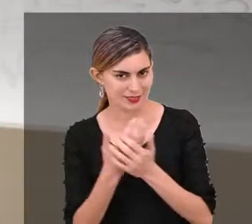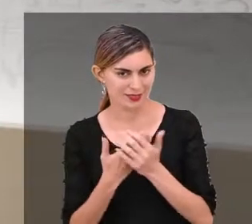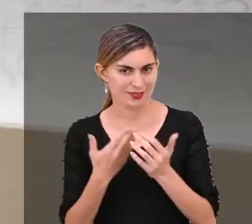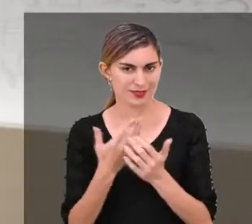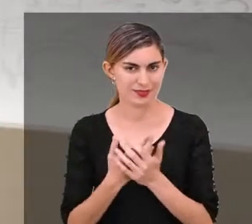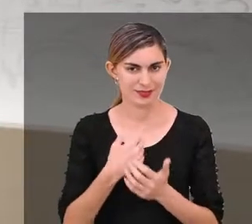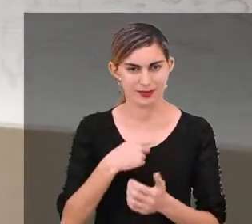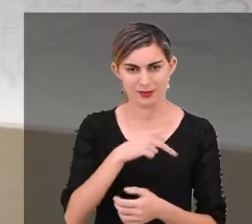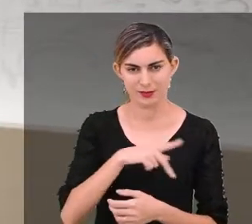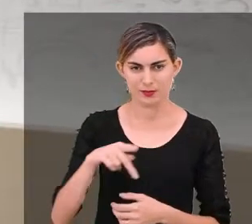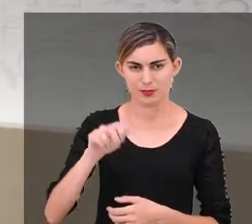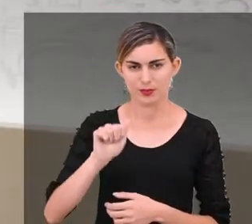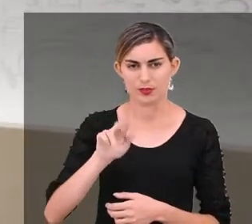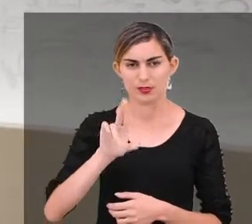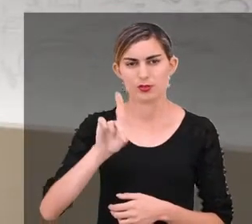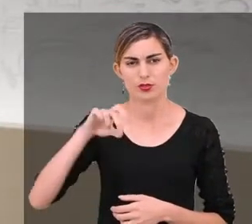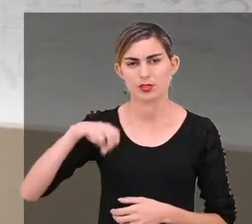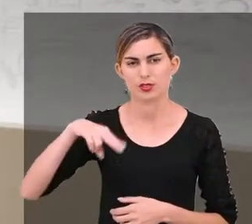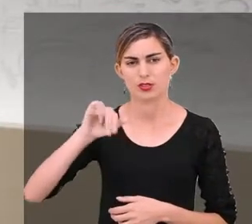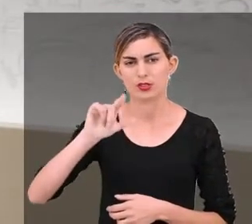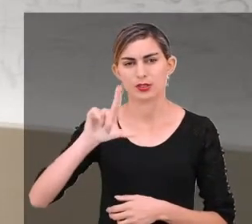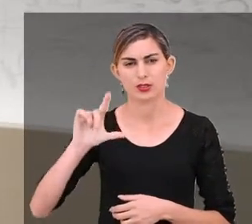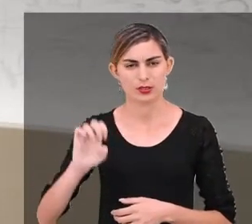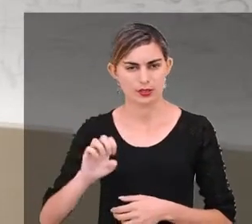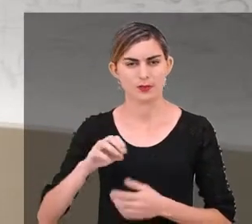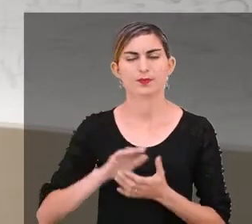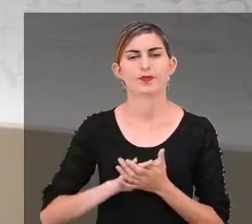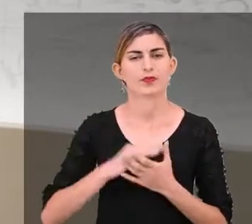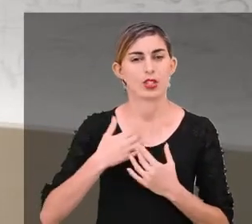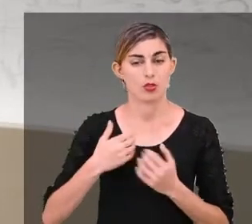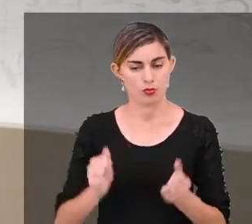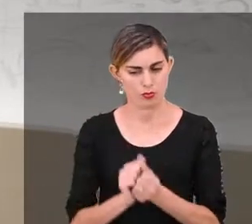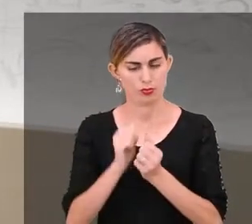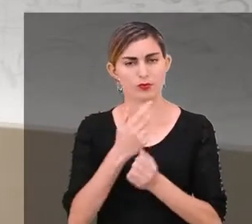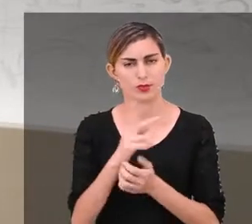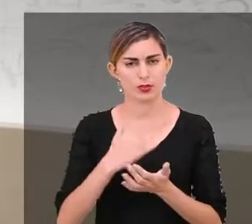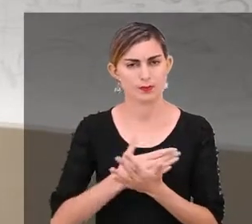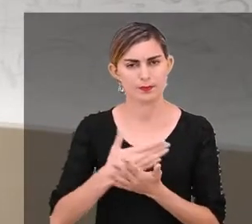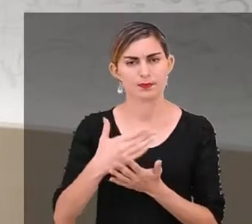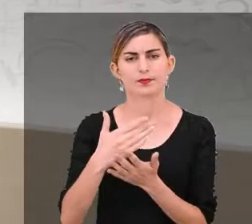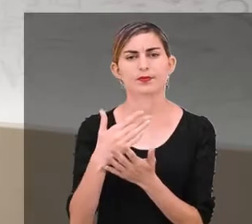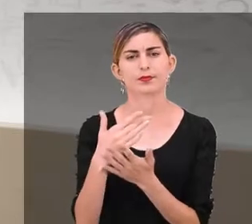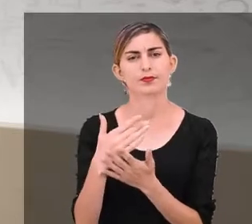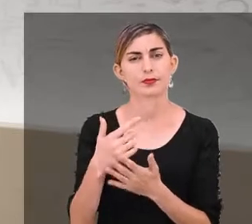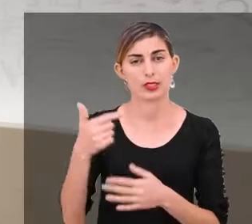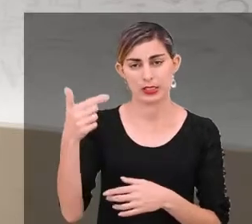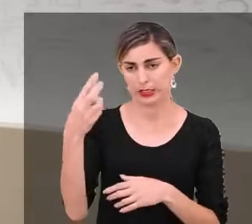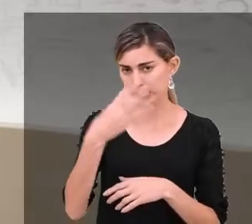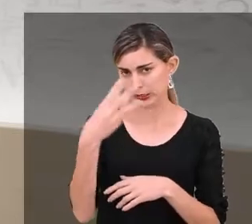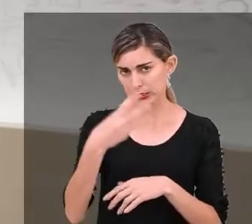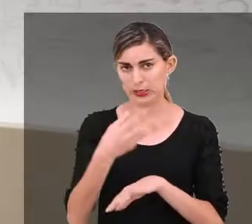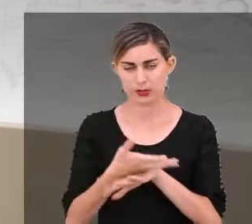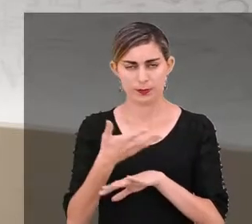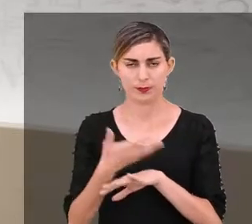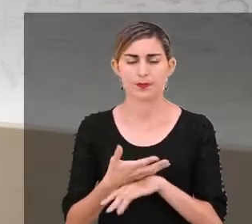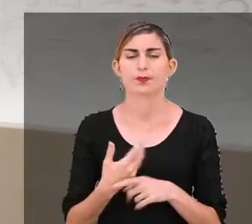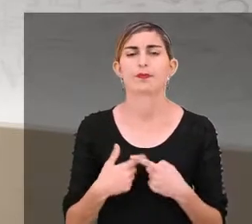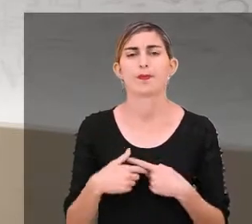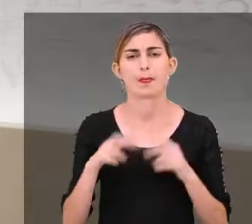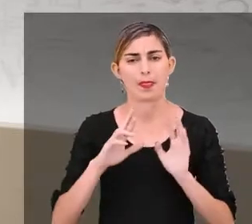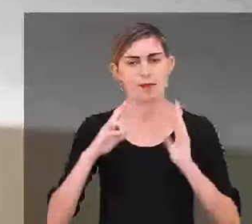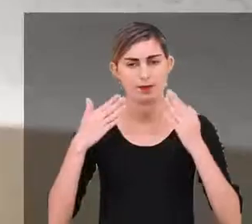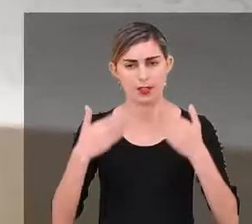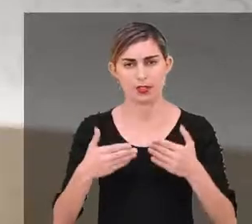Olá, estudante! Sou a professora Aldenire Marinho. Estou aqui com você para darmos início à nossa terceira